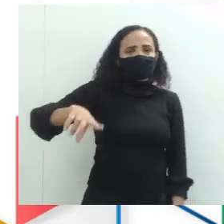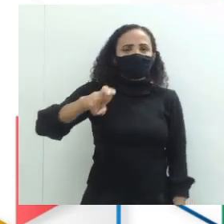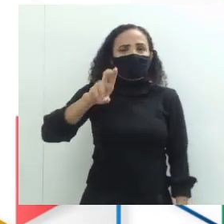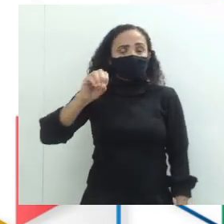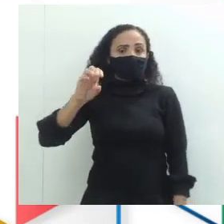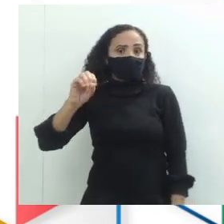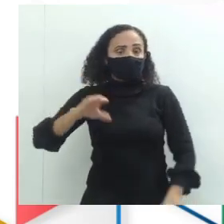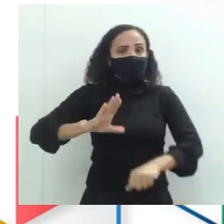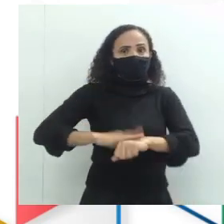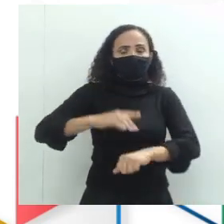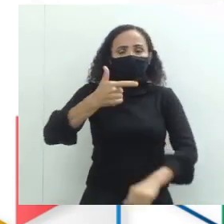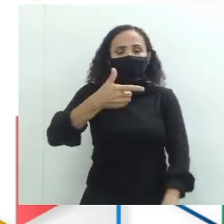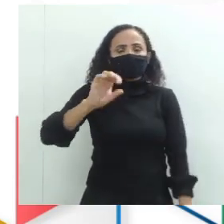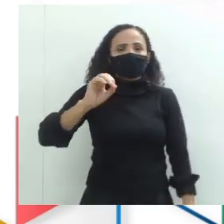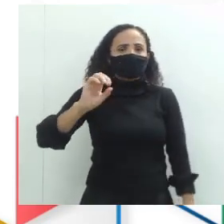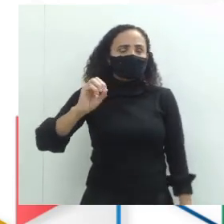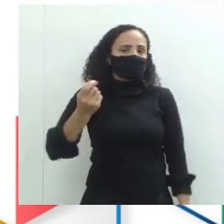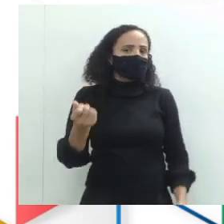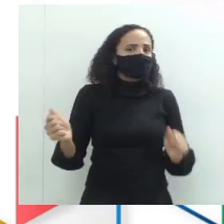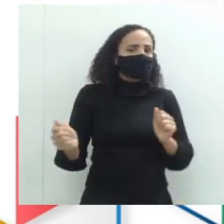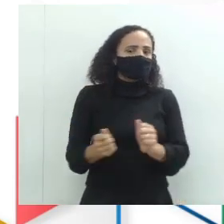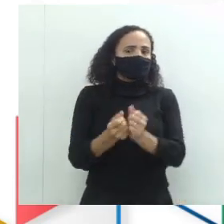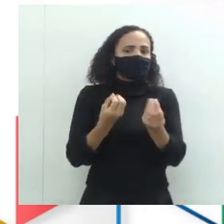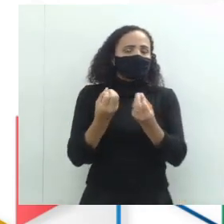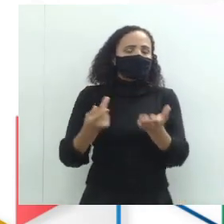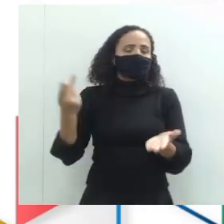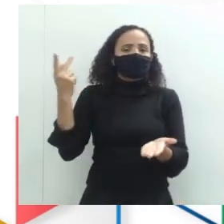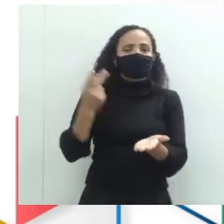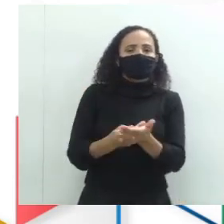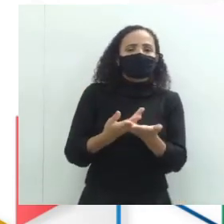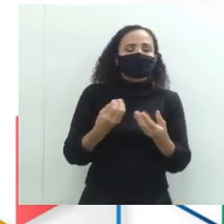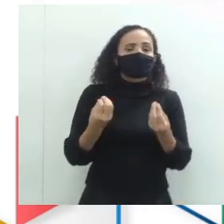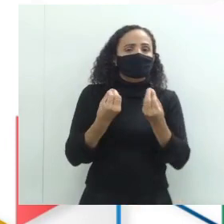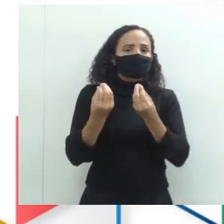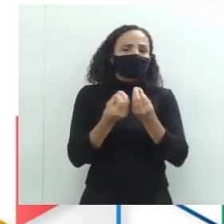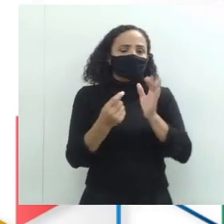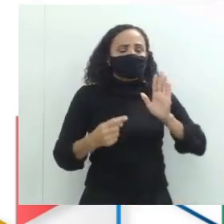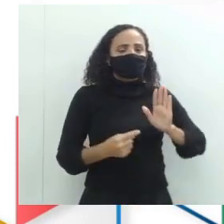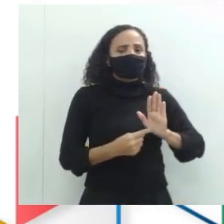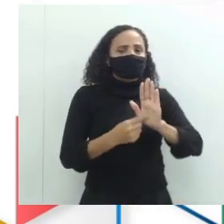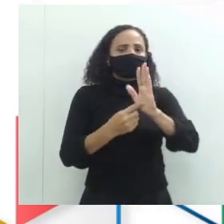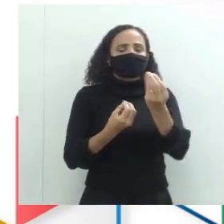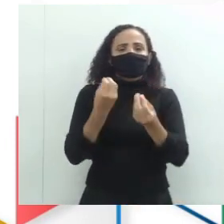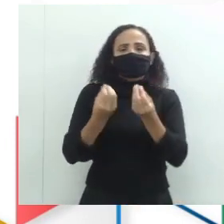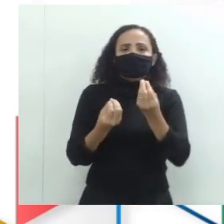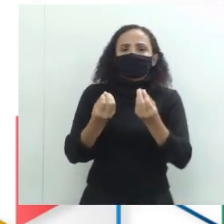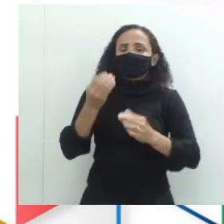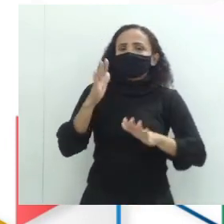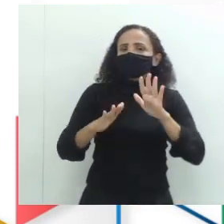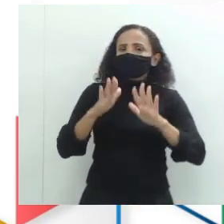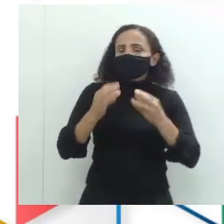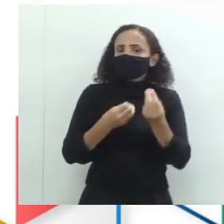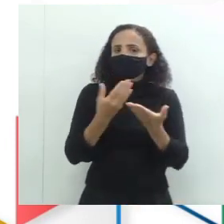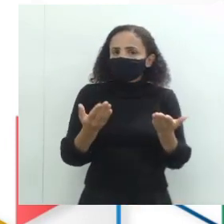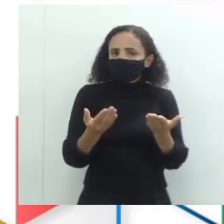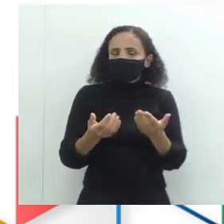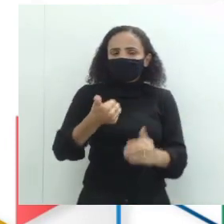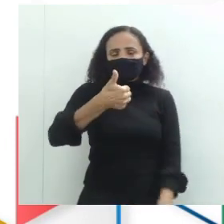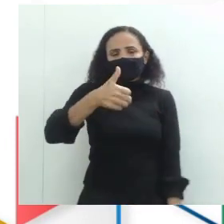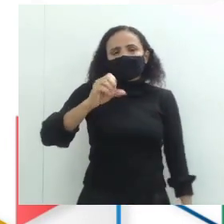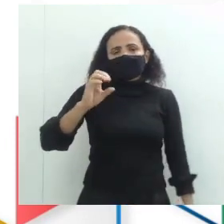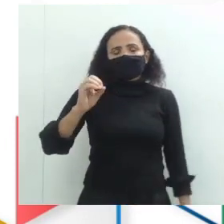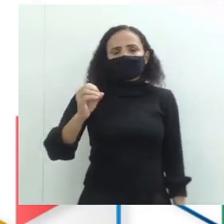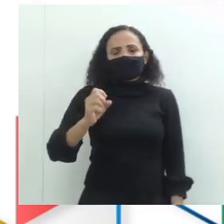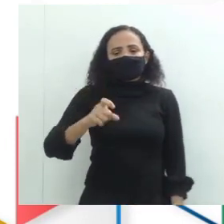500 mais 200 vai dar 700. Então eu posso representar essa equação da seguinte forma, tá? 100